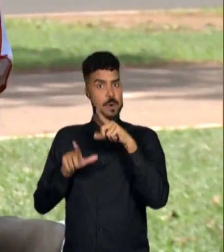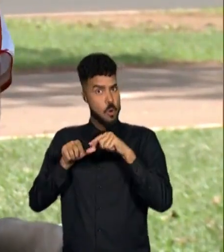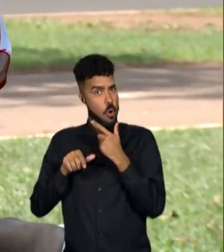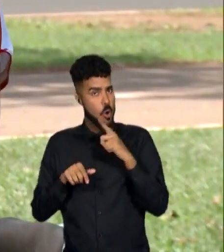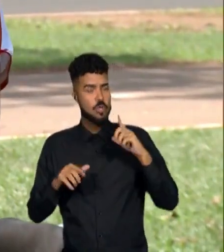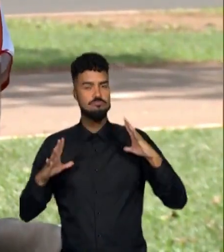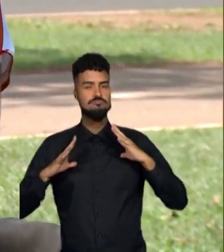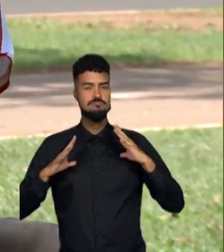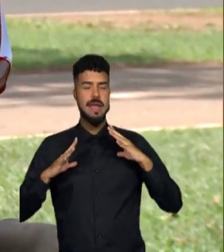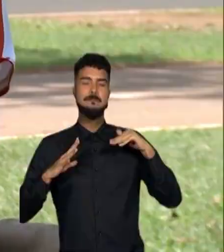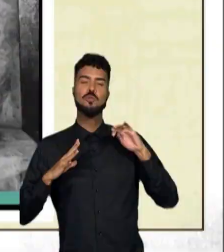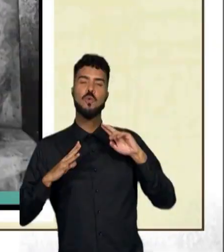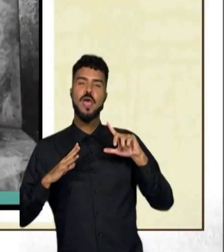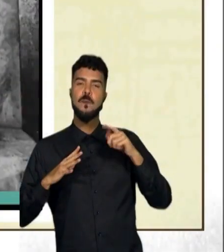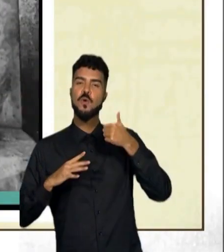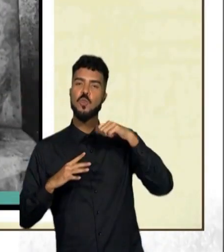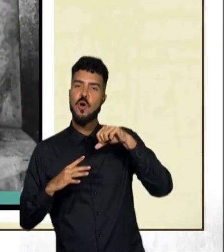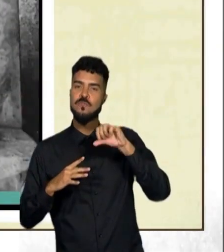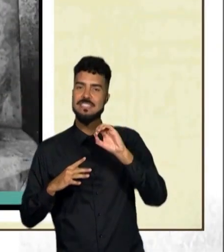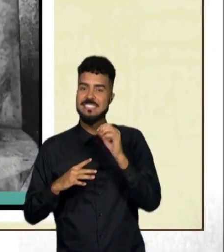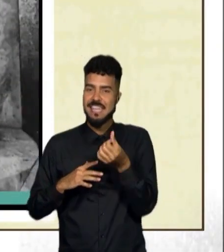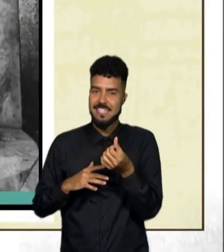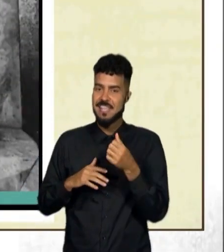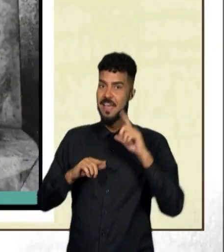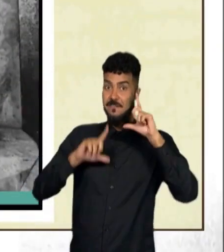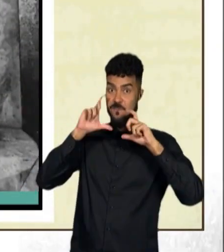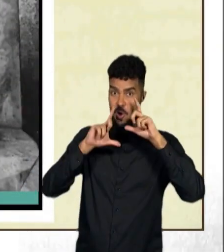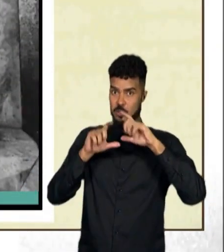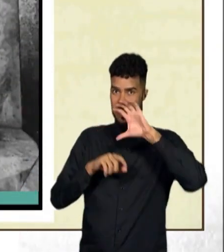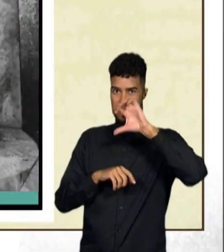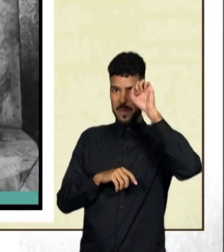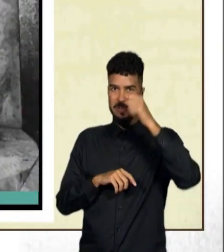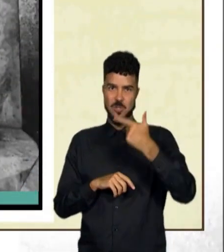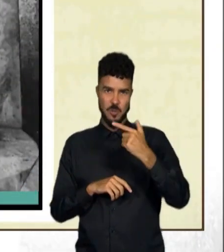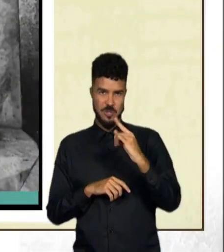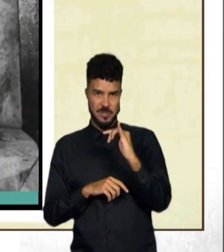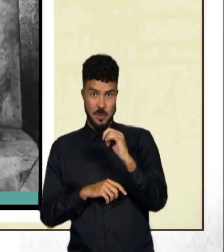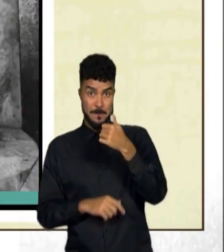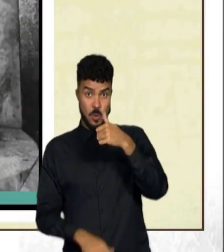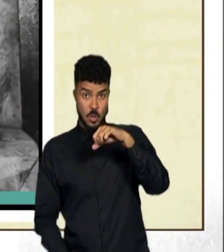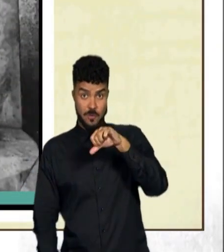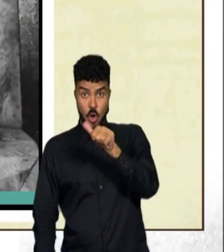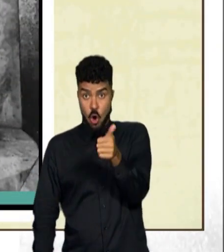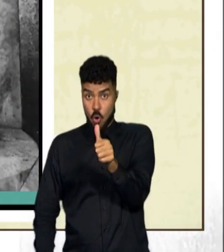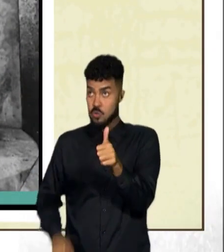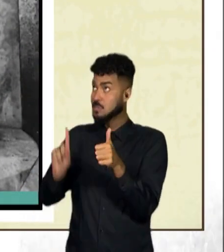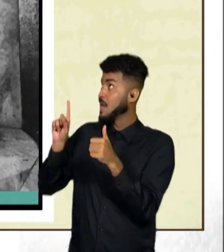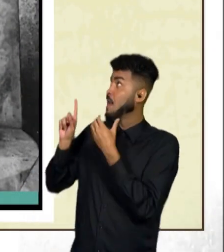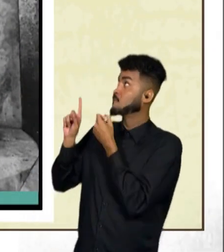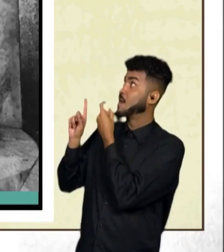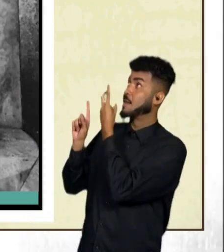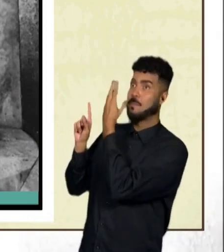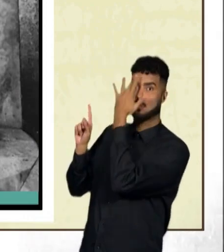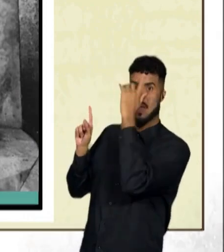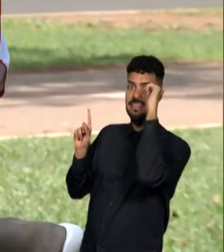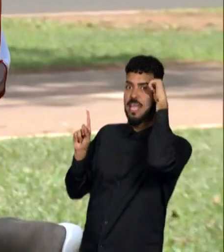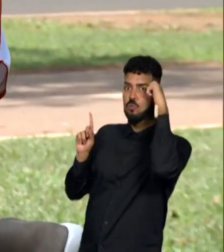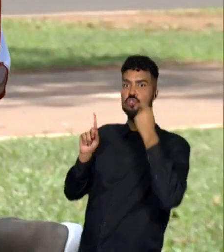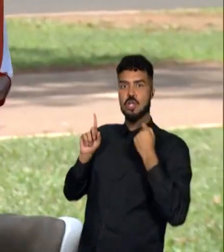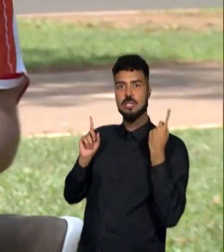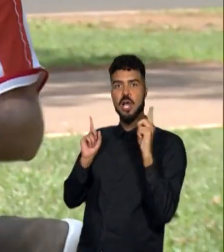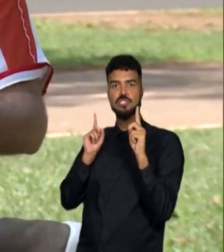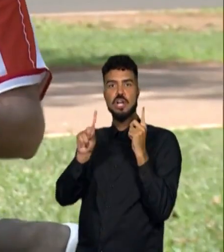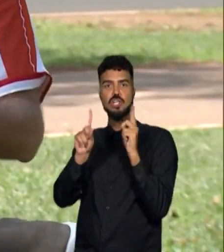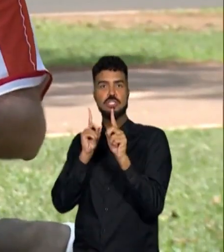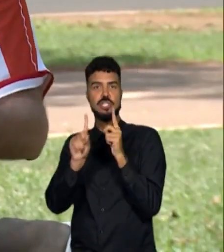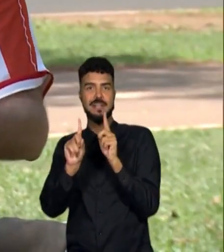goleiro de 1906. Quando a gente vê a foto do time campeão da segunda divisão de 1911, já tem vários jogadores negros também.